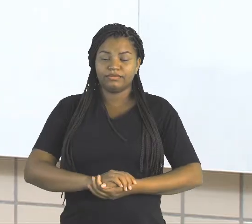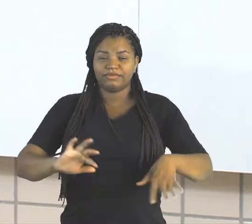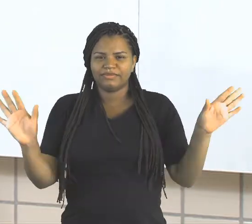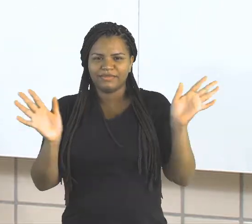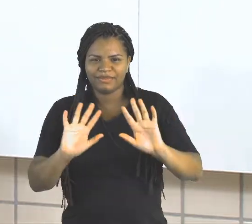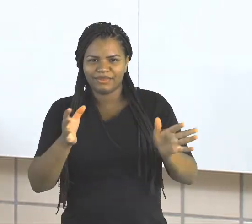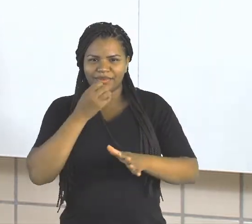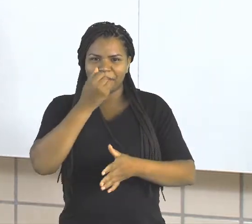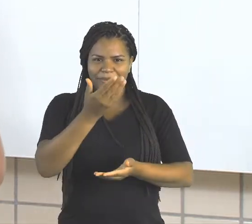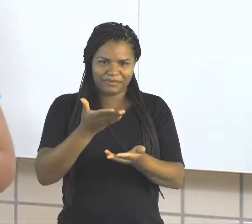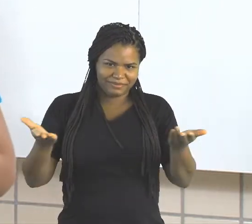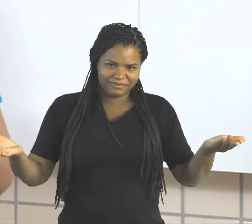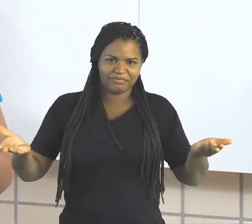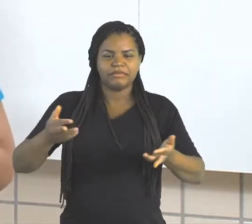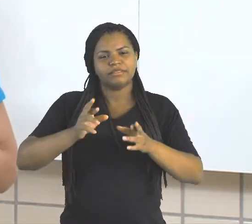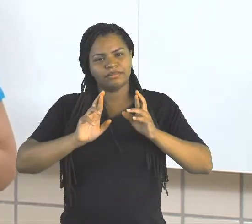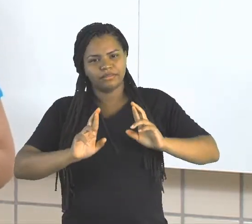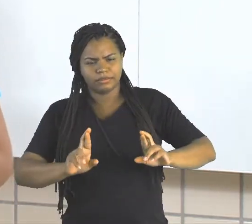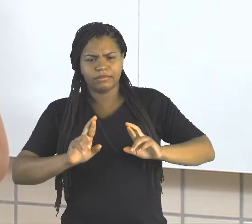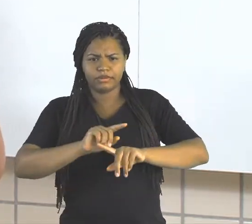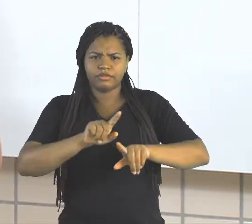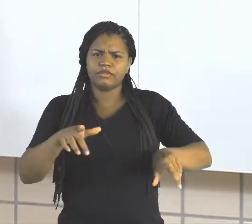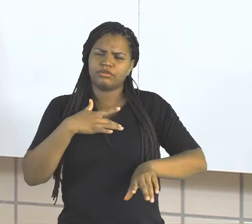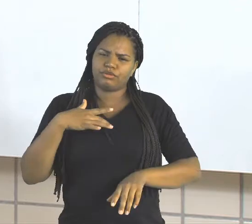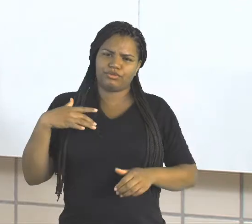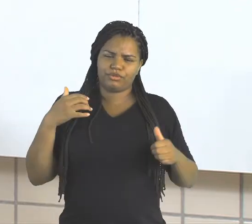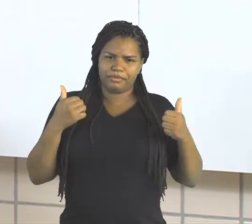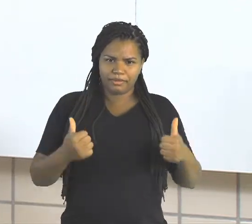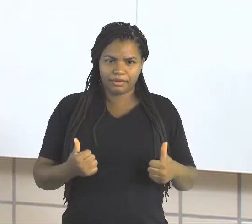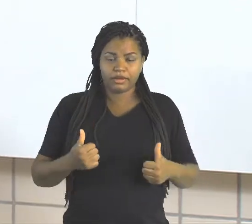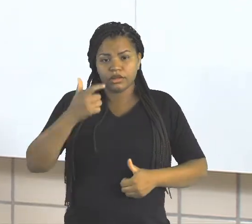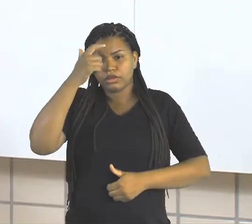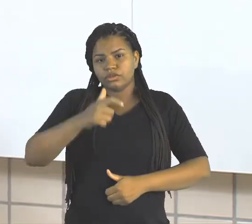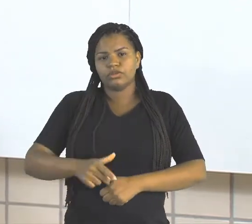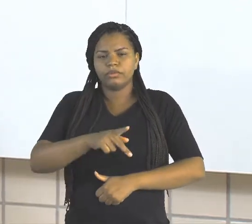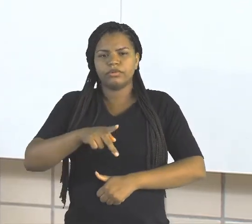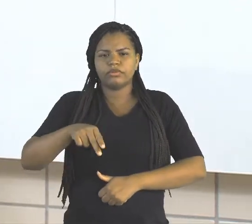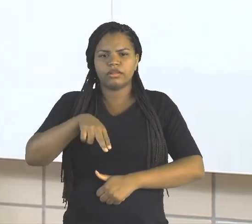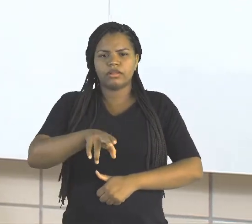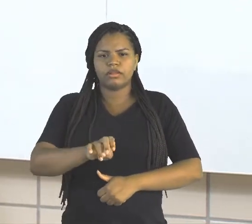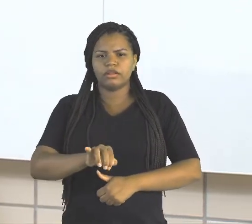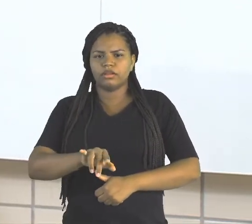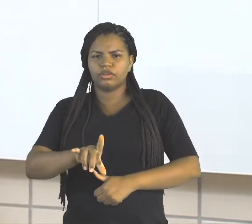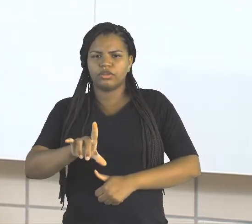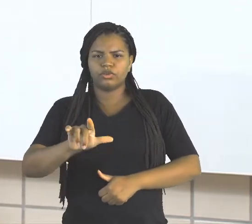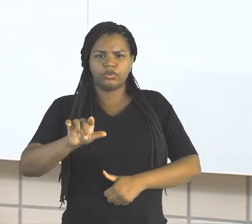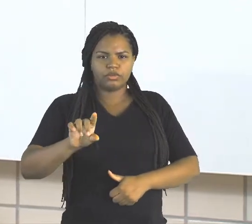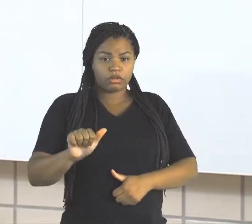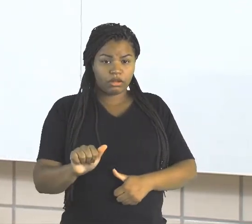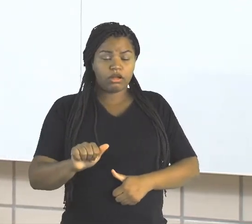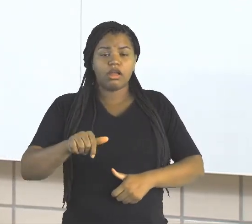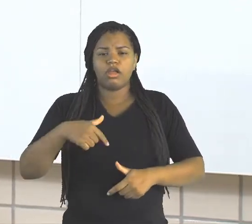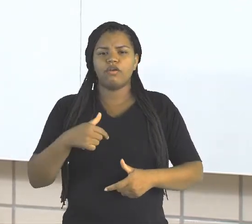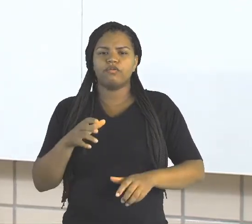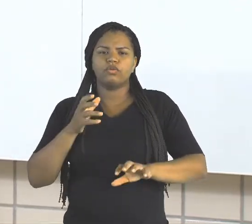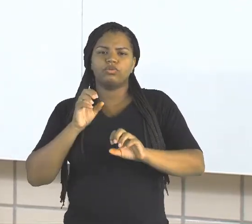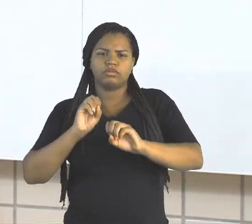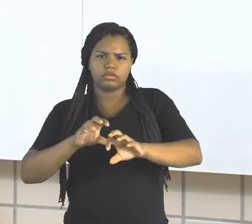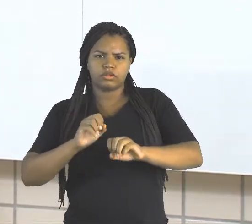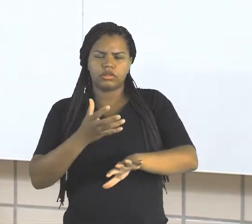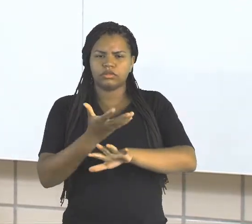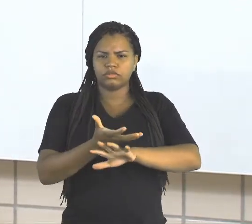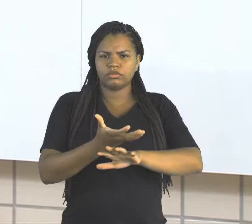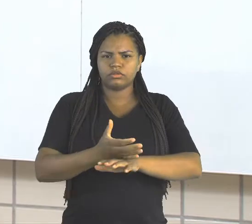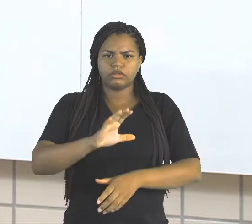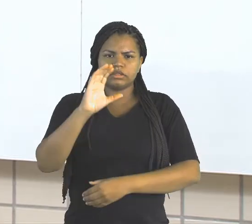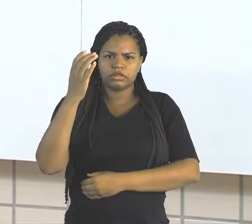Olá, tudo bem com vocês? Espero que estejam todos bem. Eu sou a professora Neilda, vou trabalhar o componente curricular de ciências com vocês